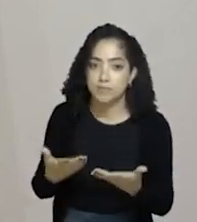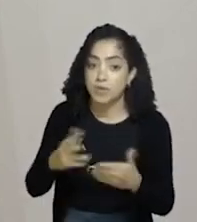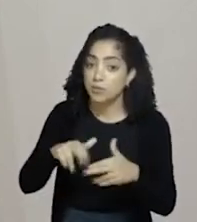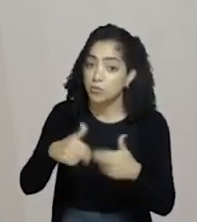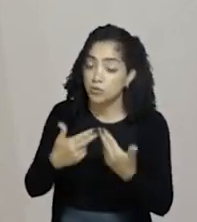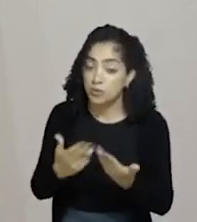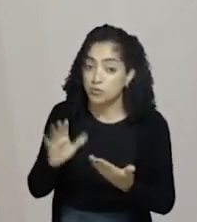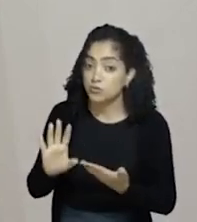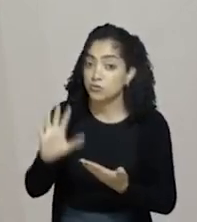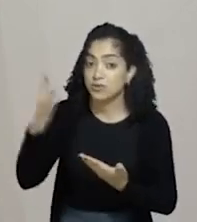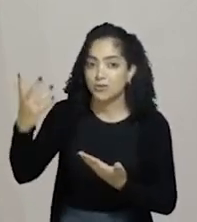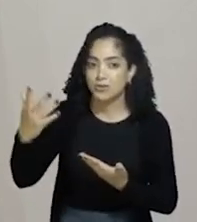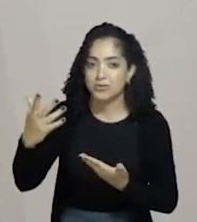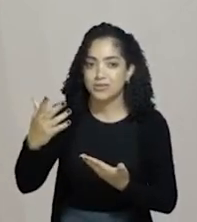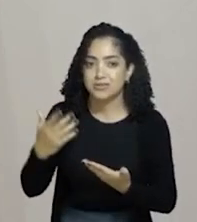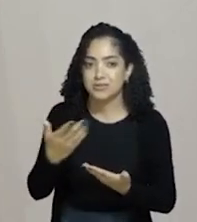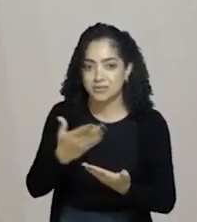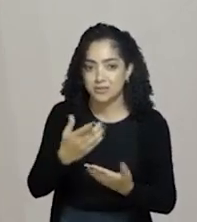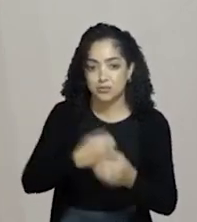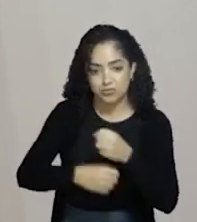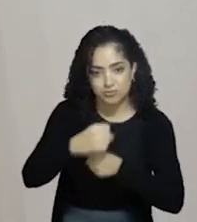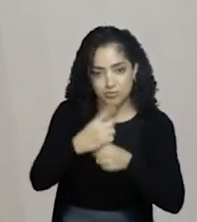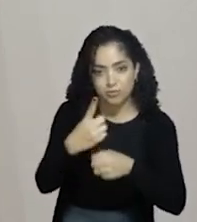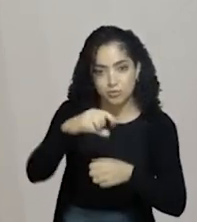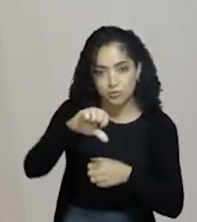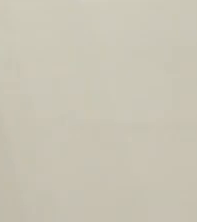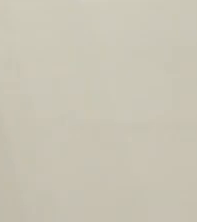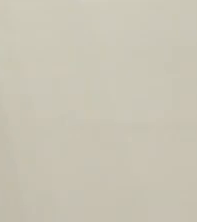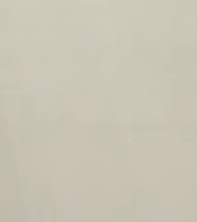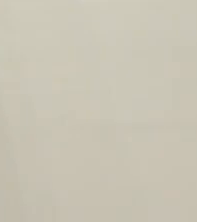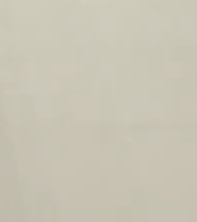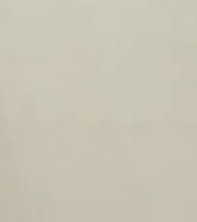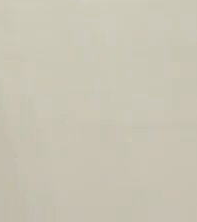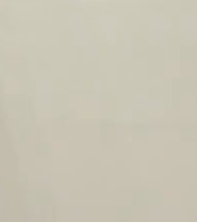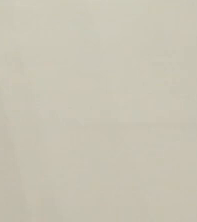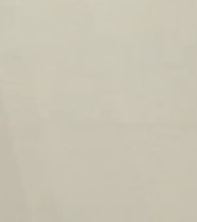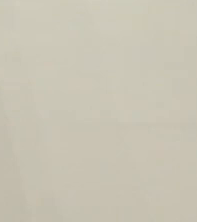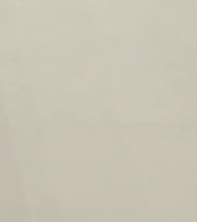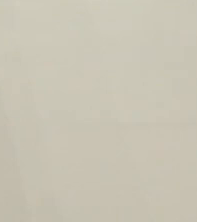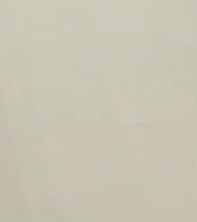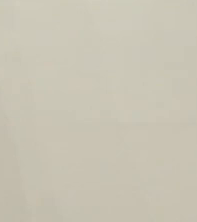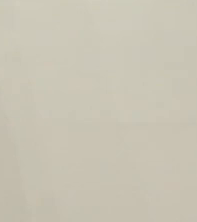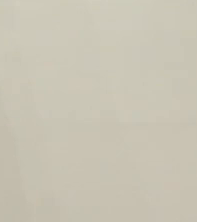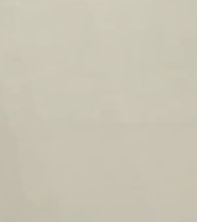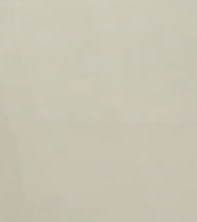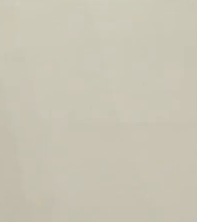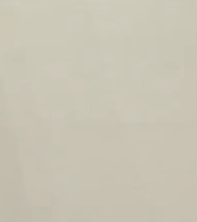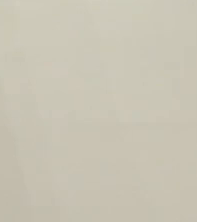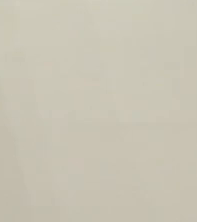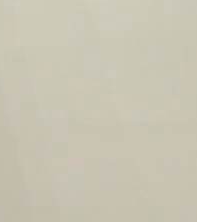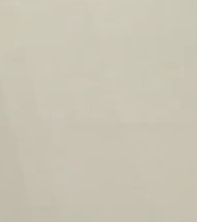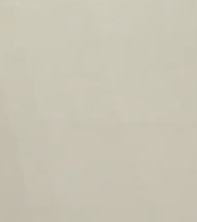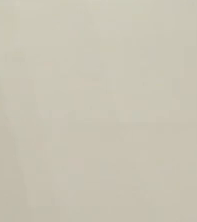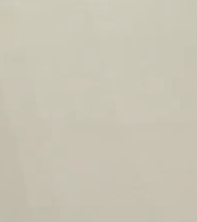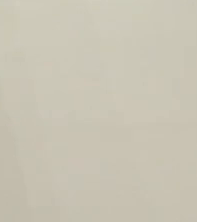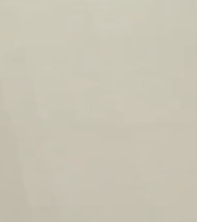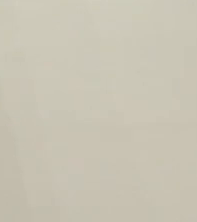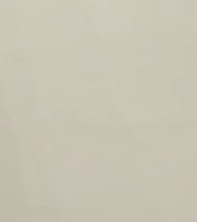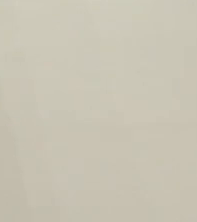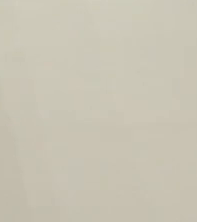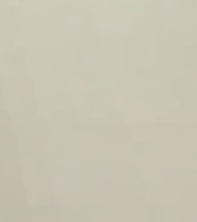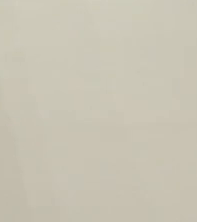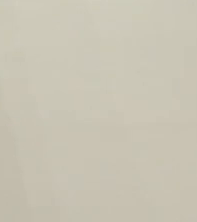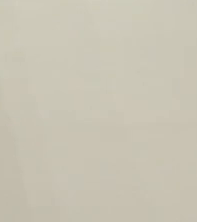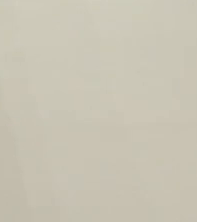dessa grande enchente de 83 e depois de 84 o deputado Mateus cadorin criticou a tentativa de